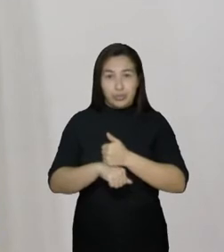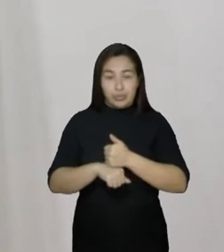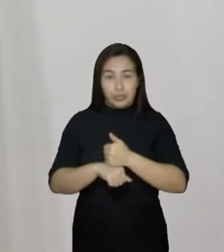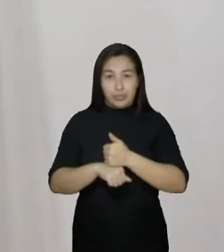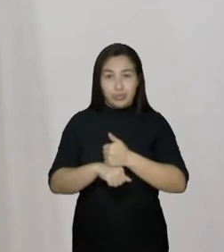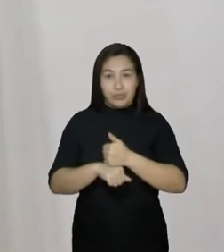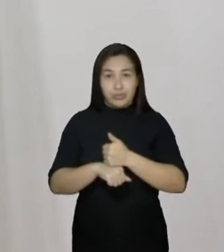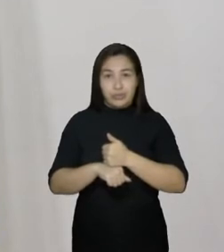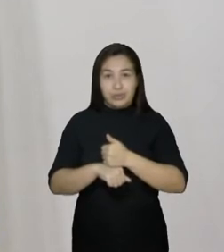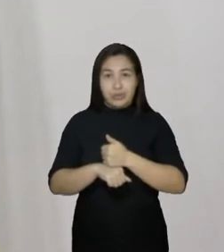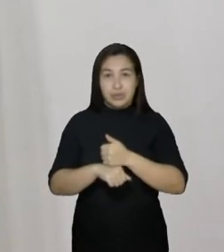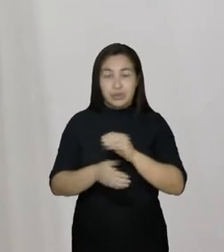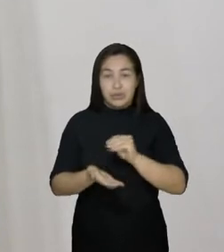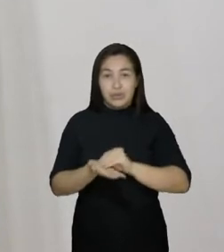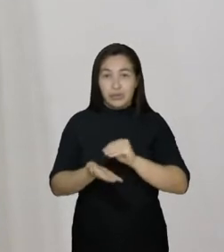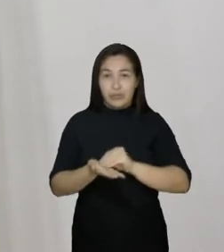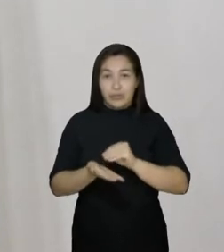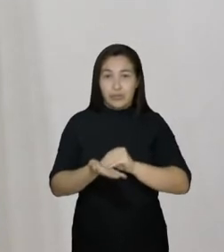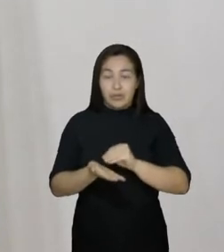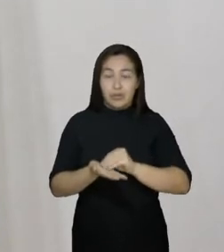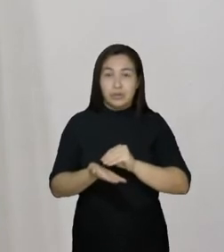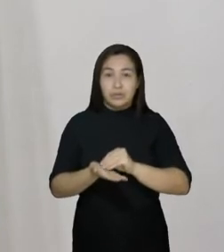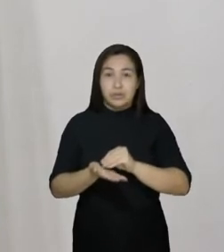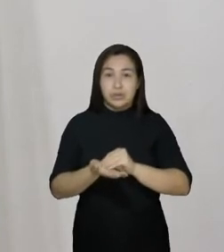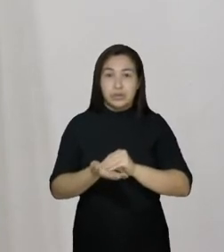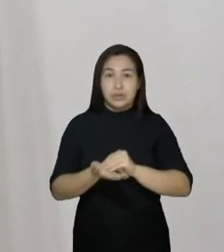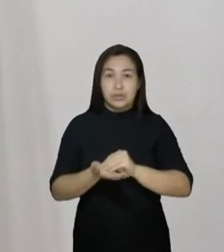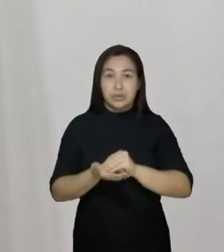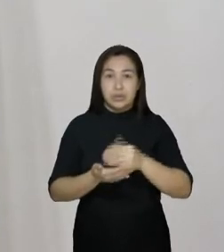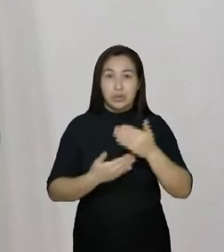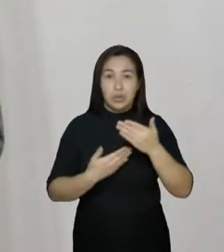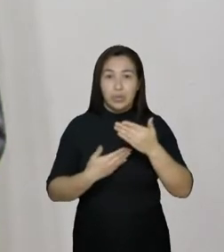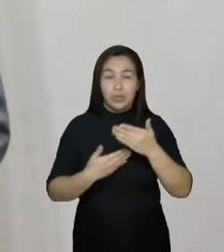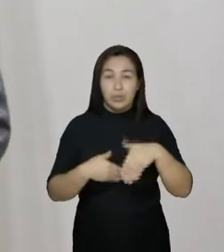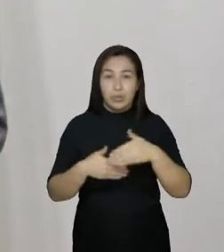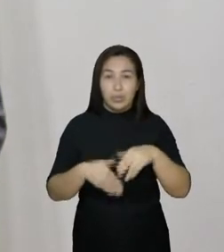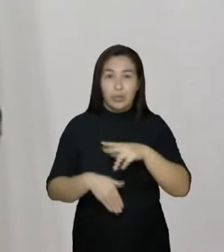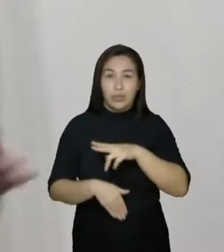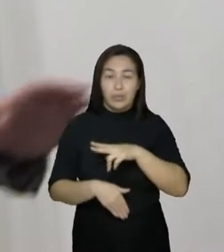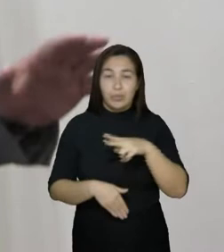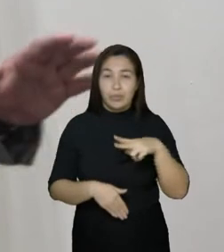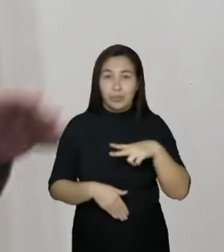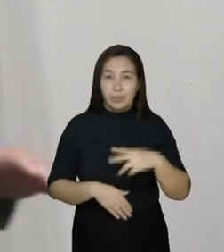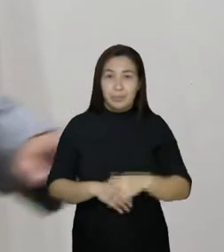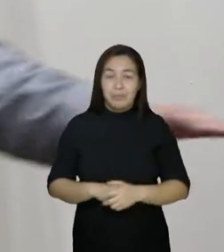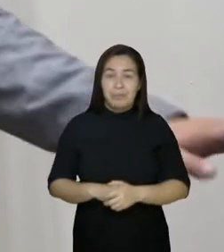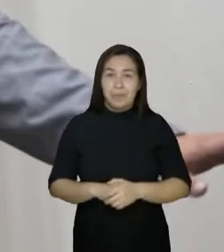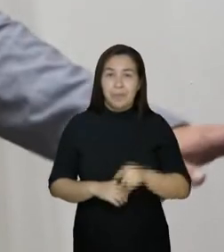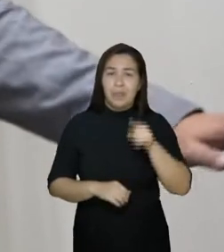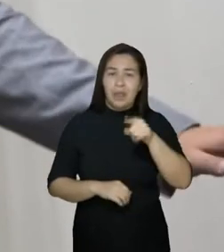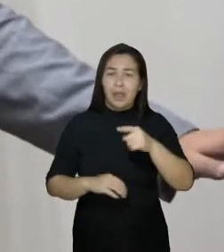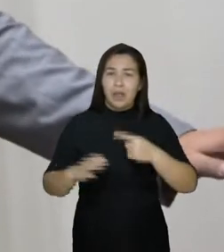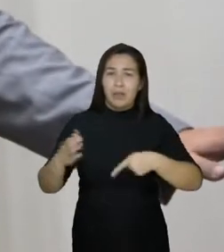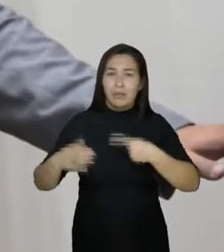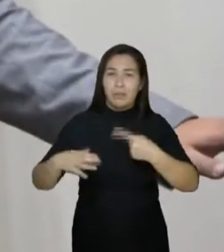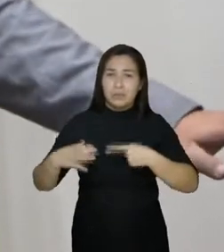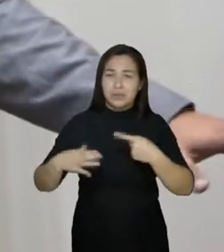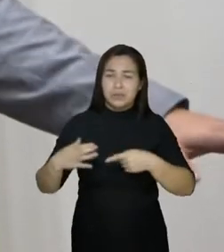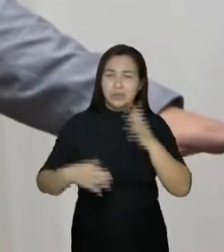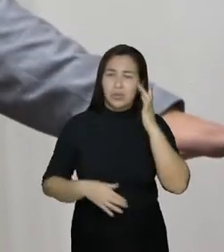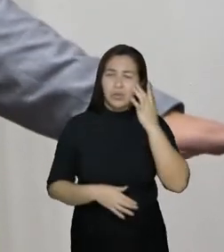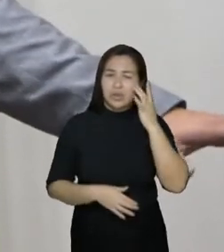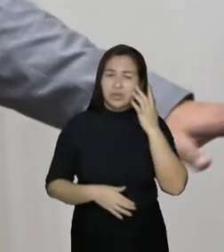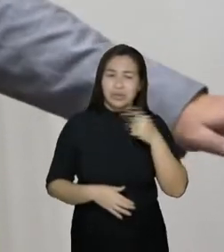Matérias flagrantemente inconstitucionais. E lá nas comissões eu achei que nós conseguiríamos resolver esse problema